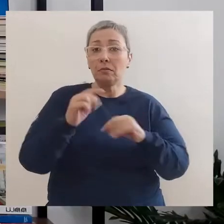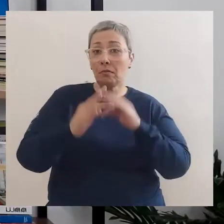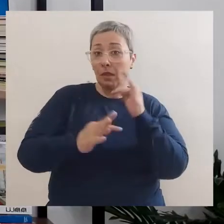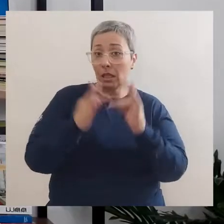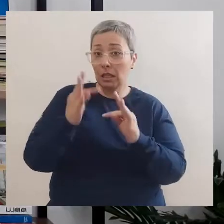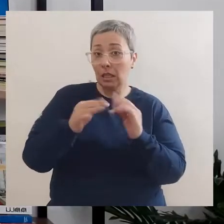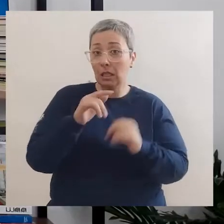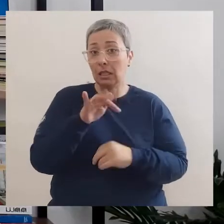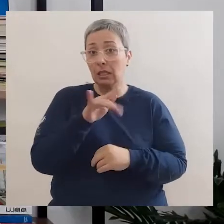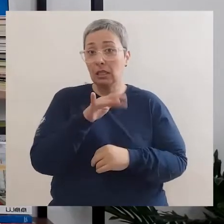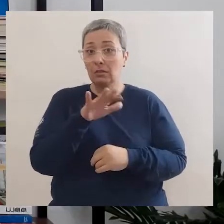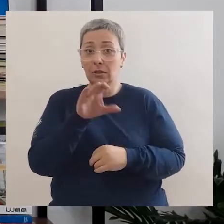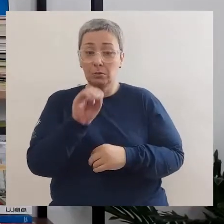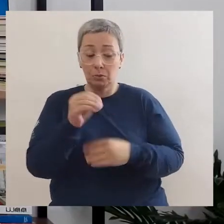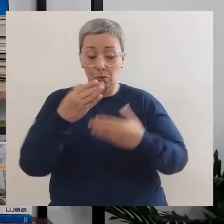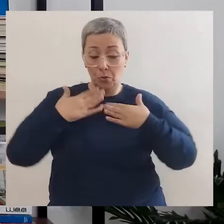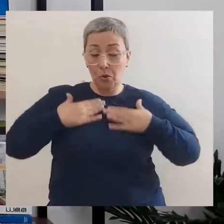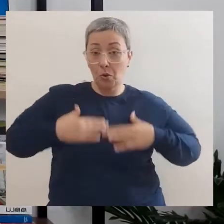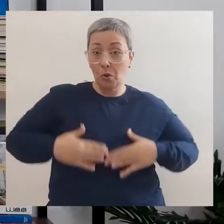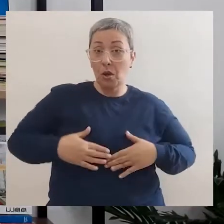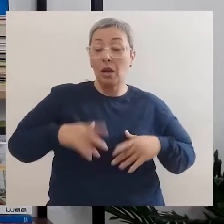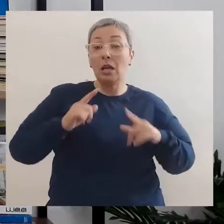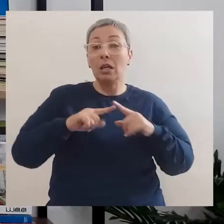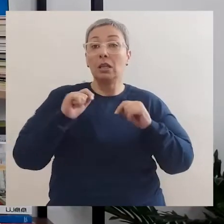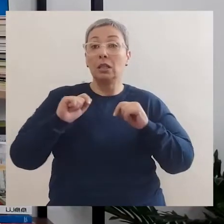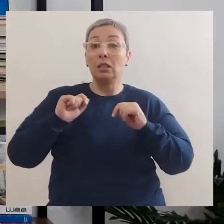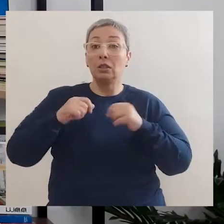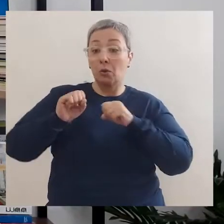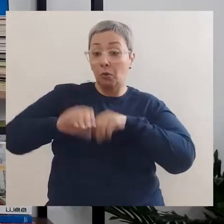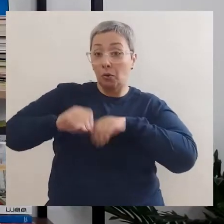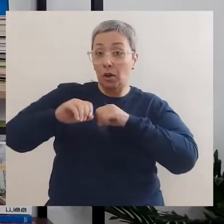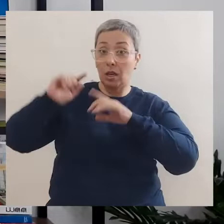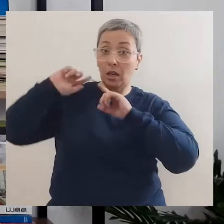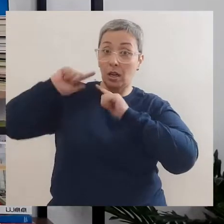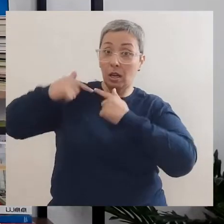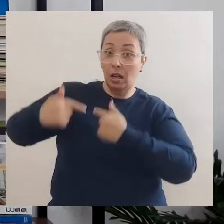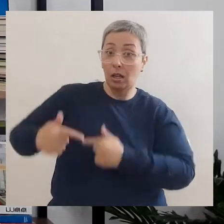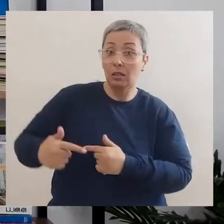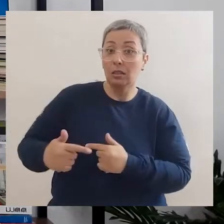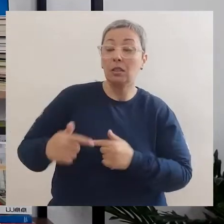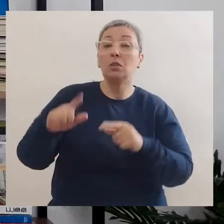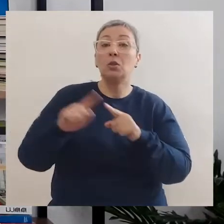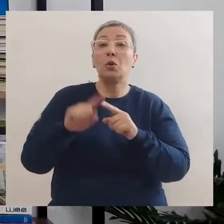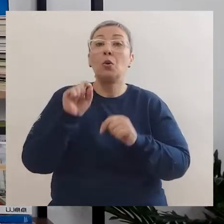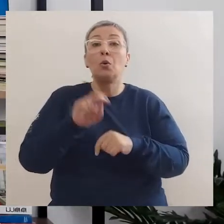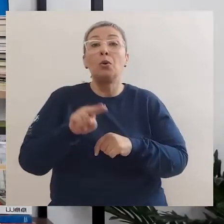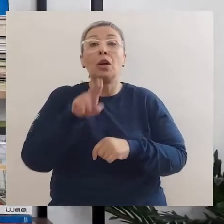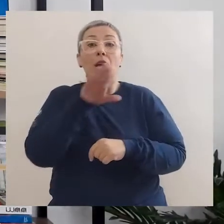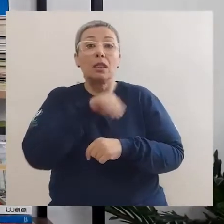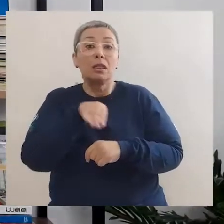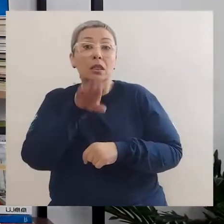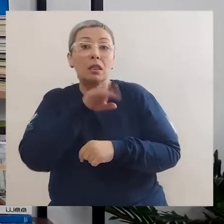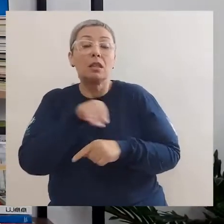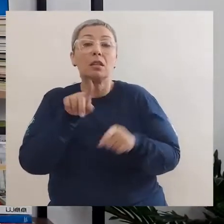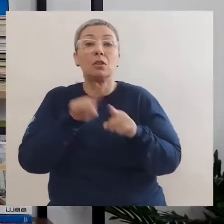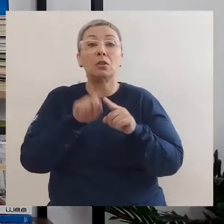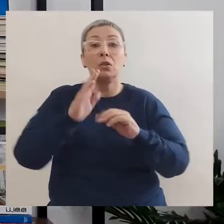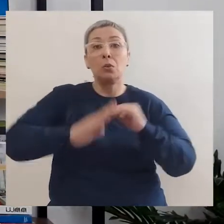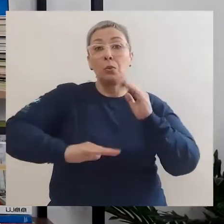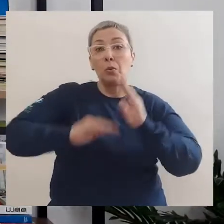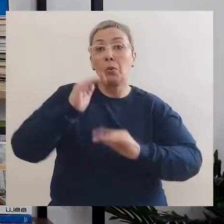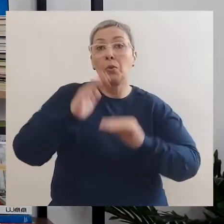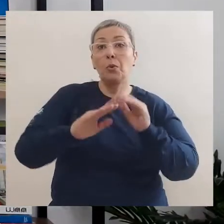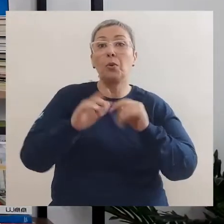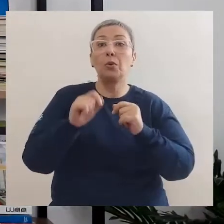fazer tinta. Veja que interessante. As técnicas do grafismo corporal, elas são passadas de